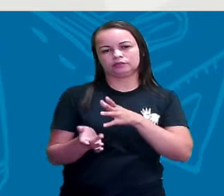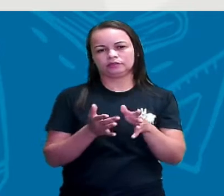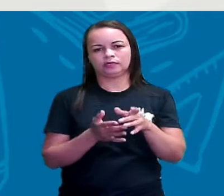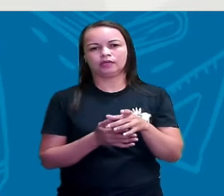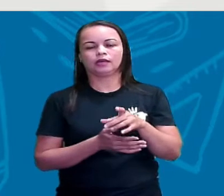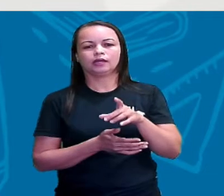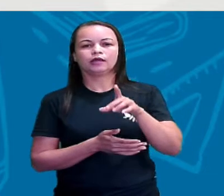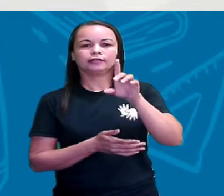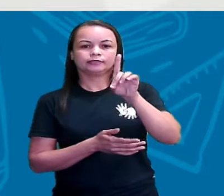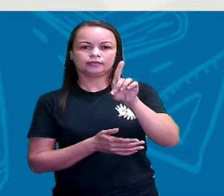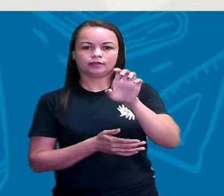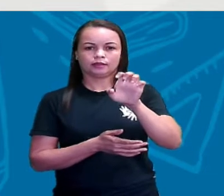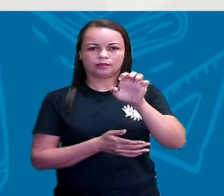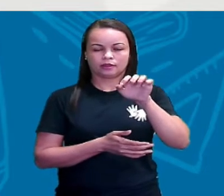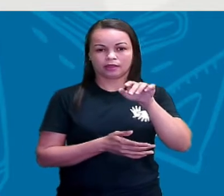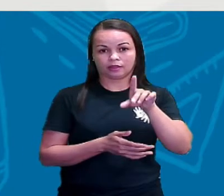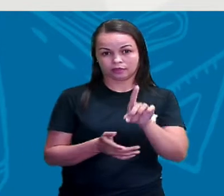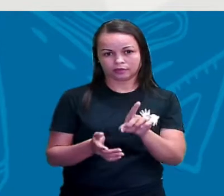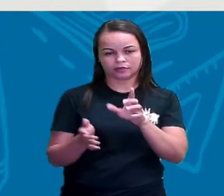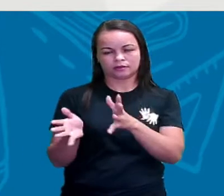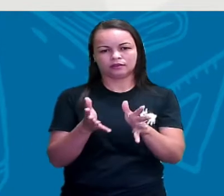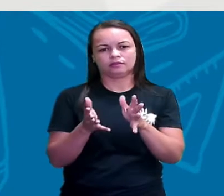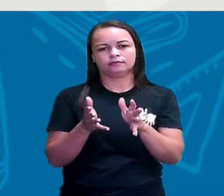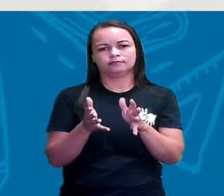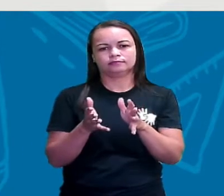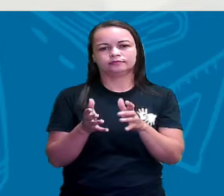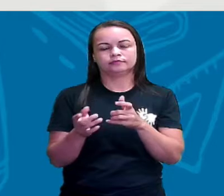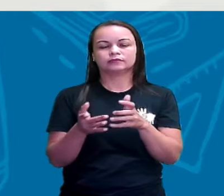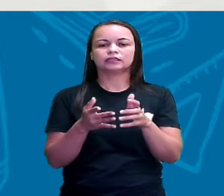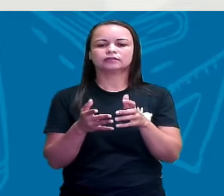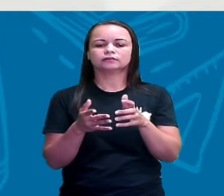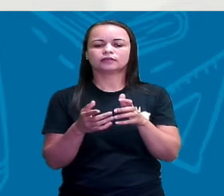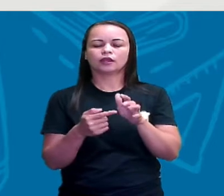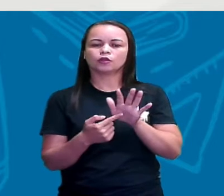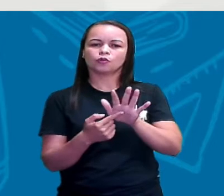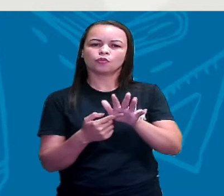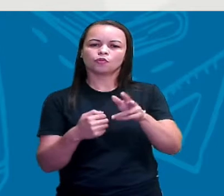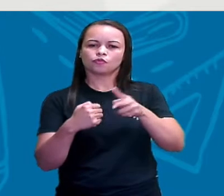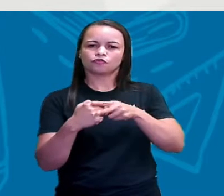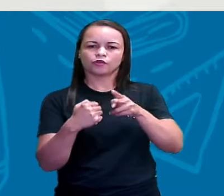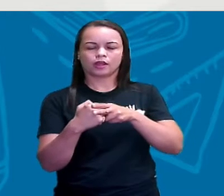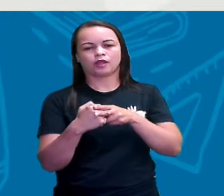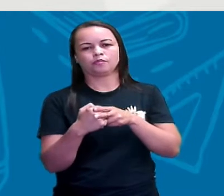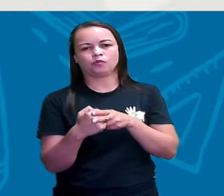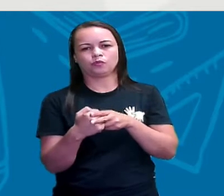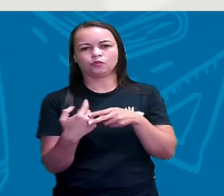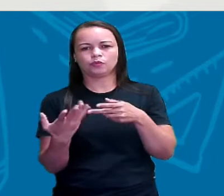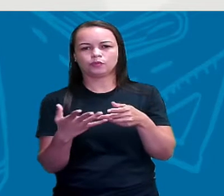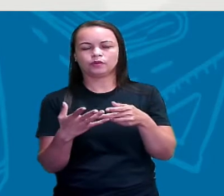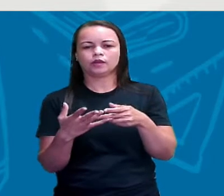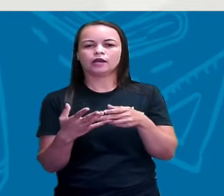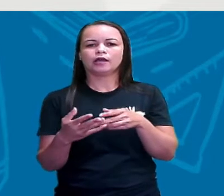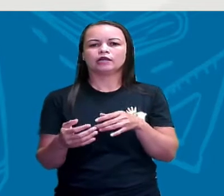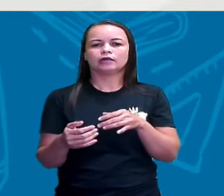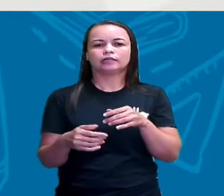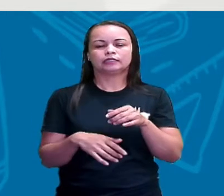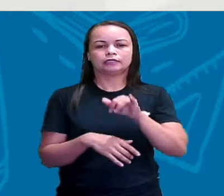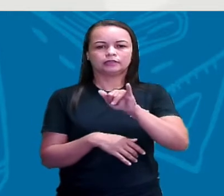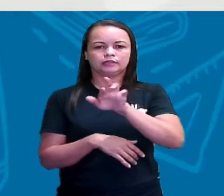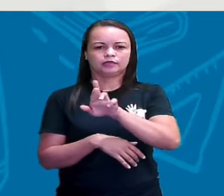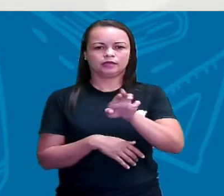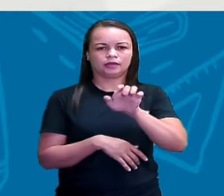dance? Certo? Abaixo, eu tenho o verbo agora irregular, que é o fly, o verbo